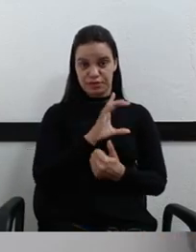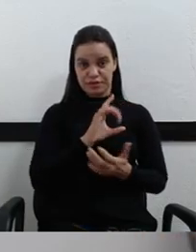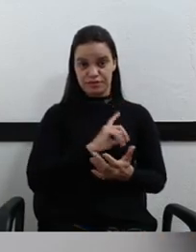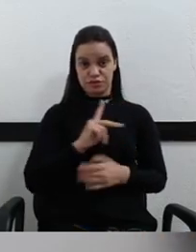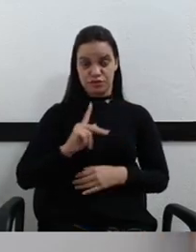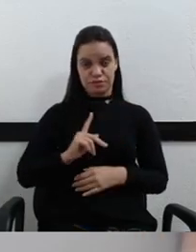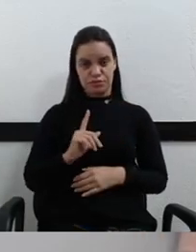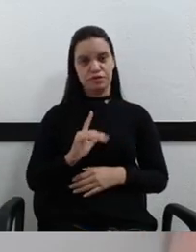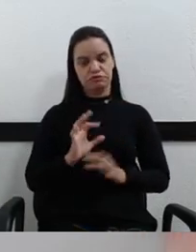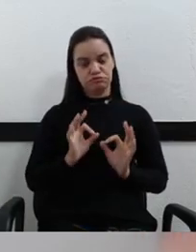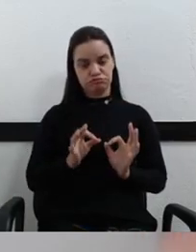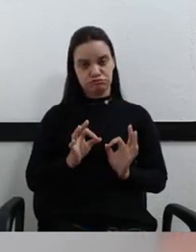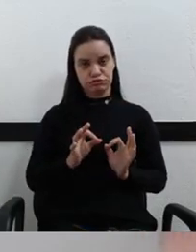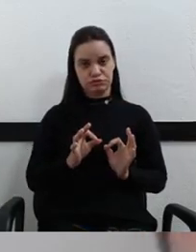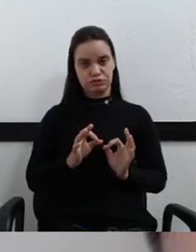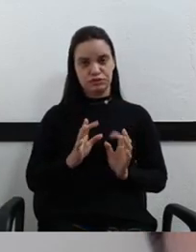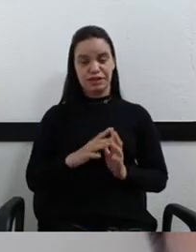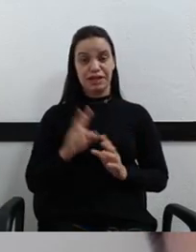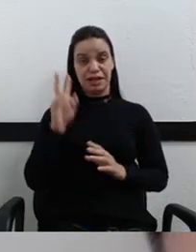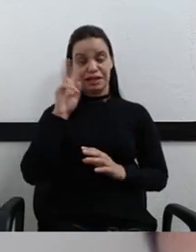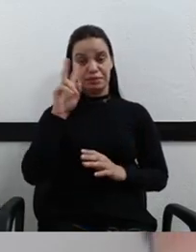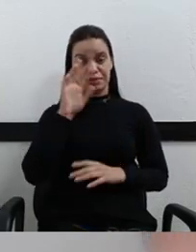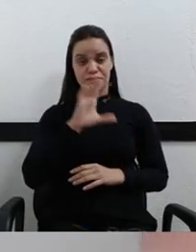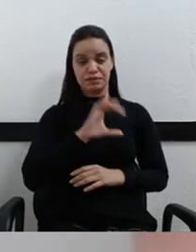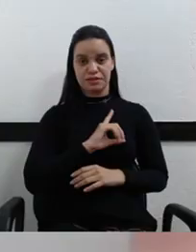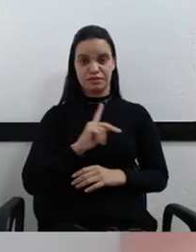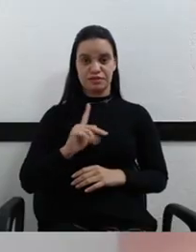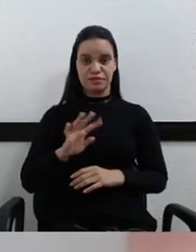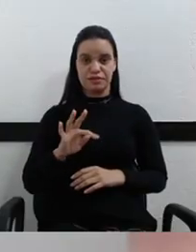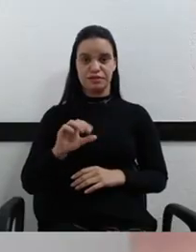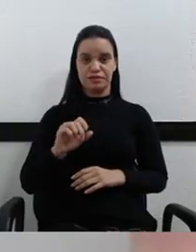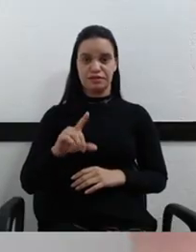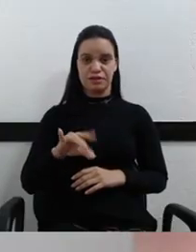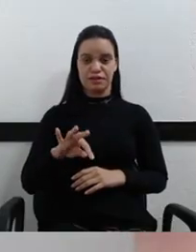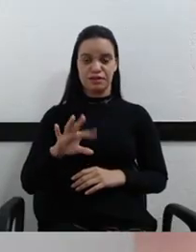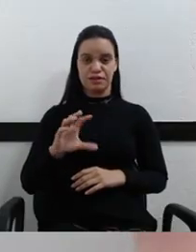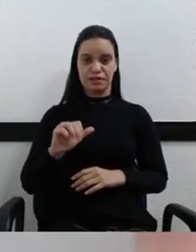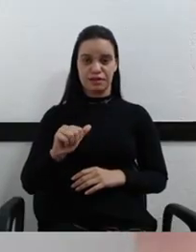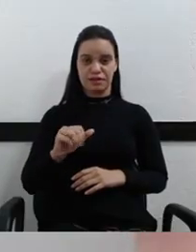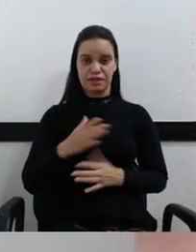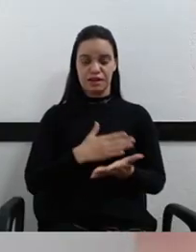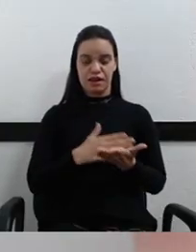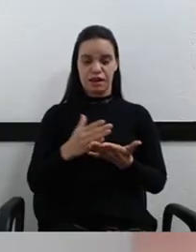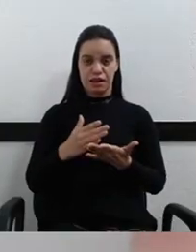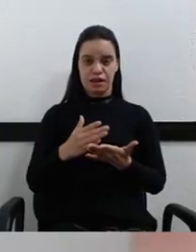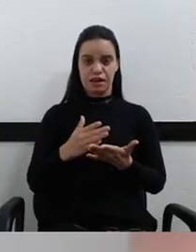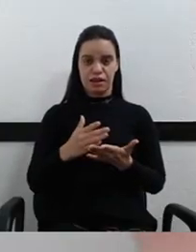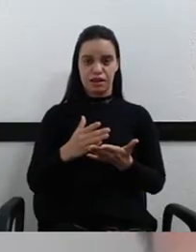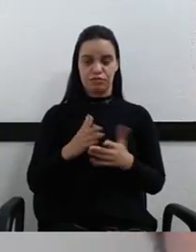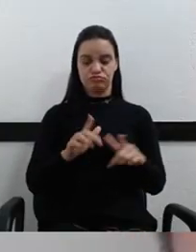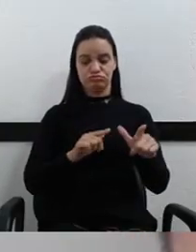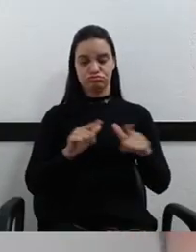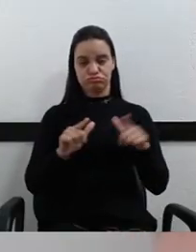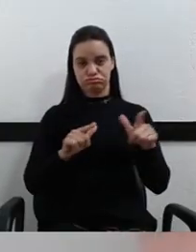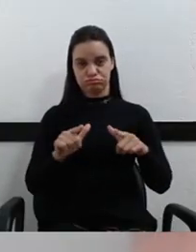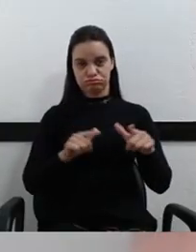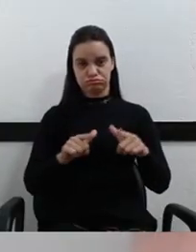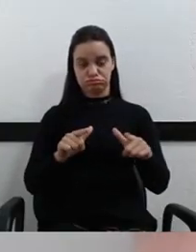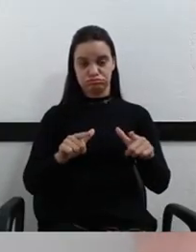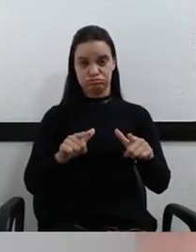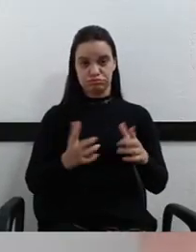suficiente. Lembrando que a defensora pública Thalissa, no início da sua atuação, esteve na clínica de